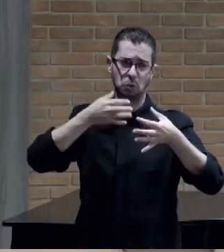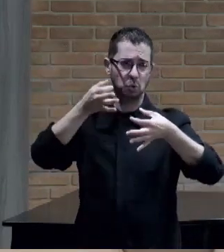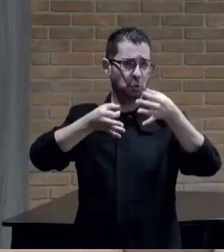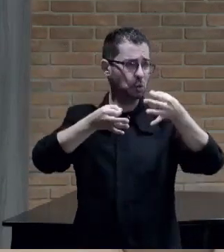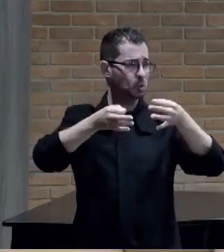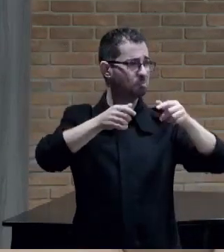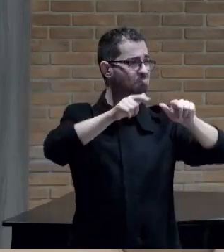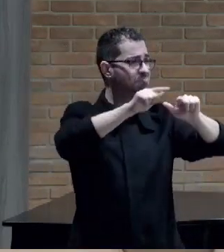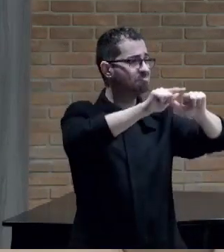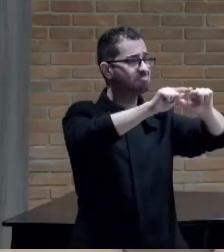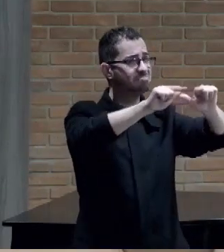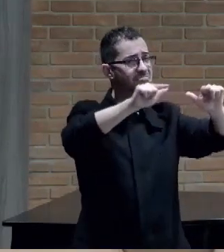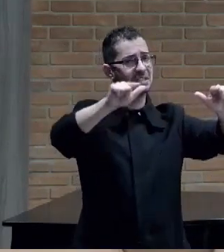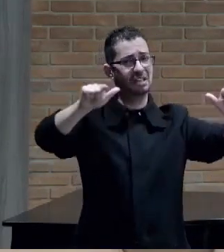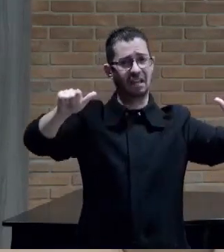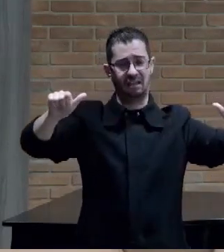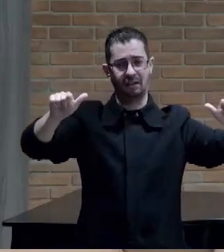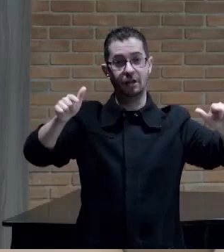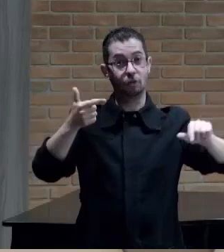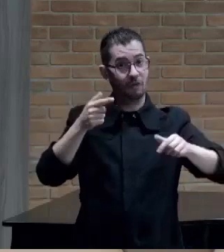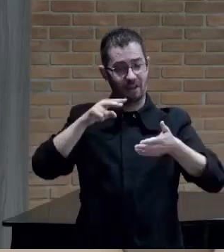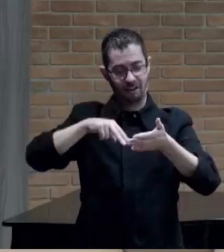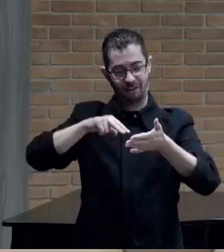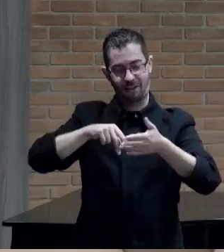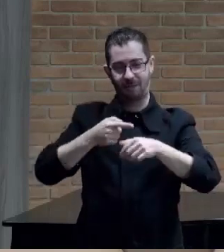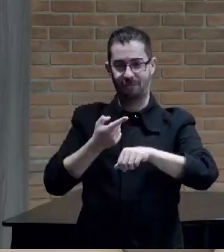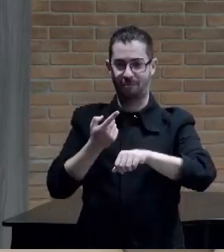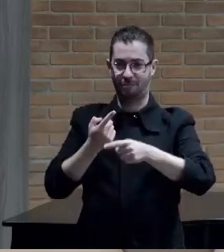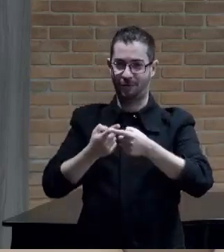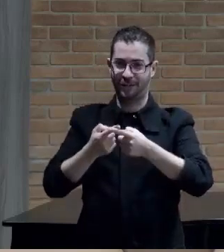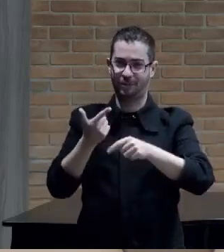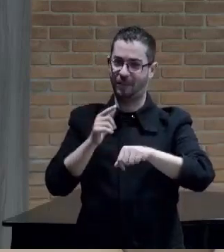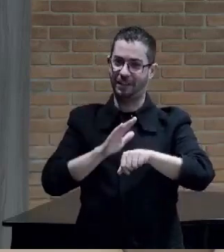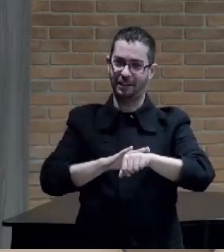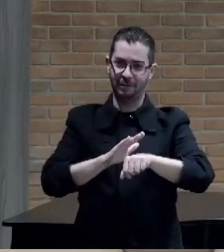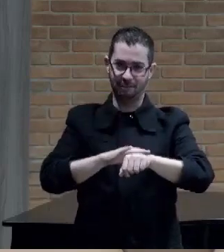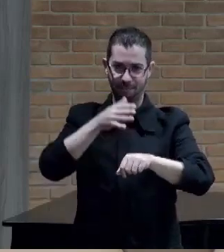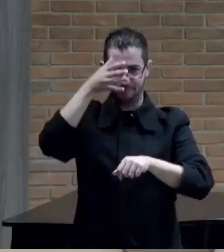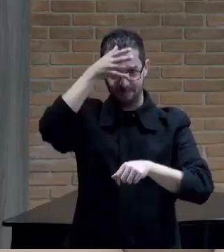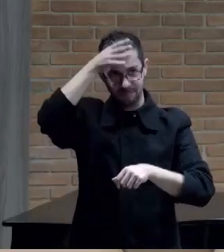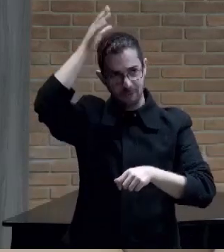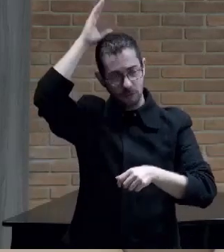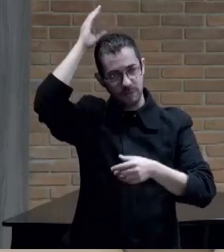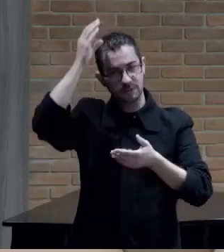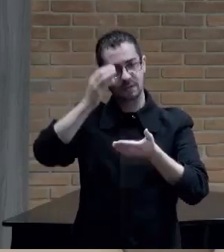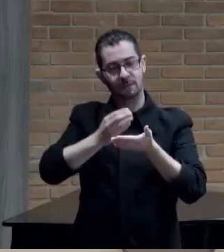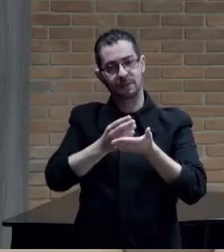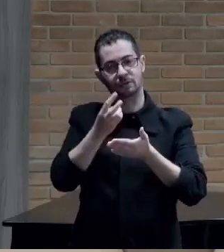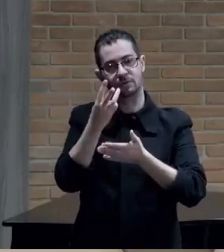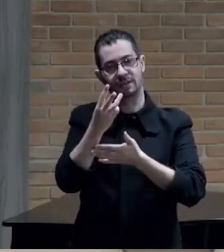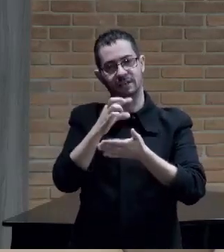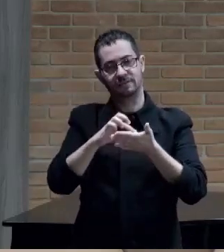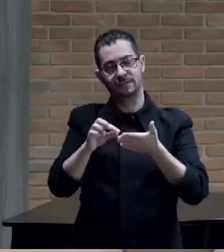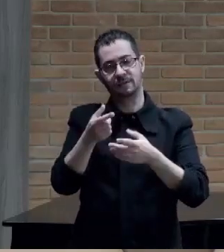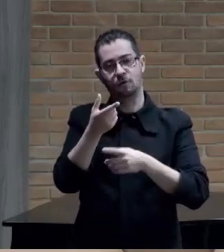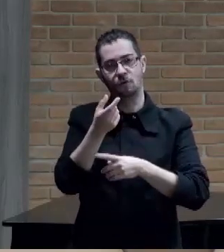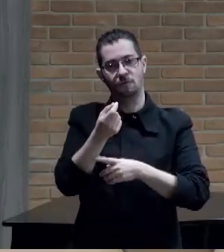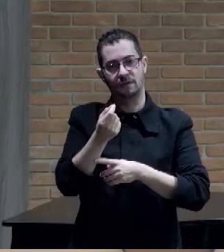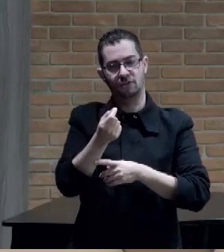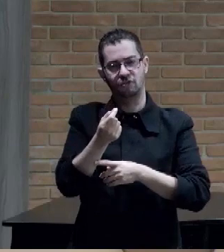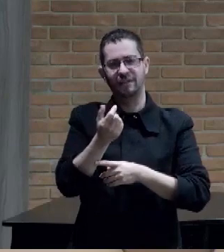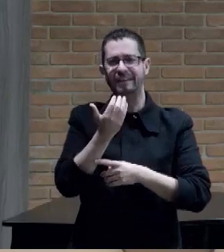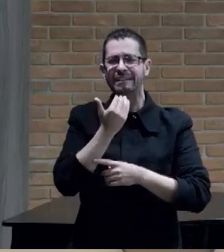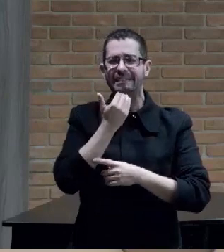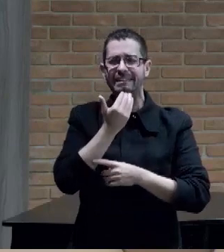Nós não vamos ler aqui porque não vai dar tempo, mas Romanos 3,20 é a referência. Ninguém em